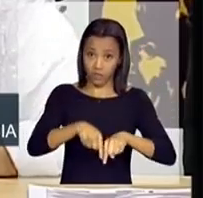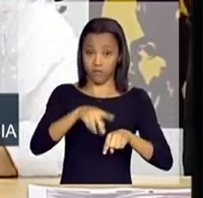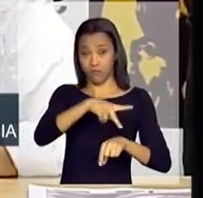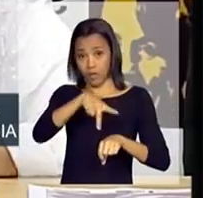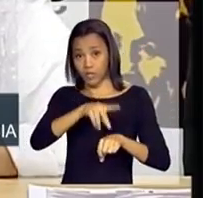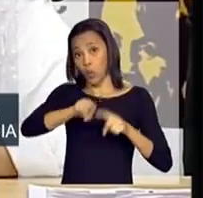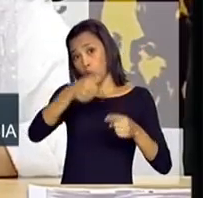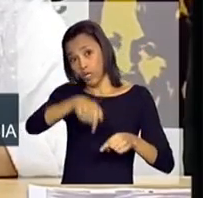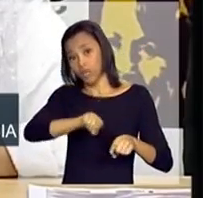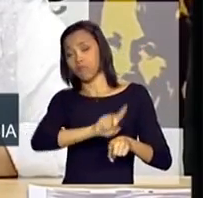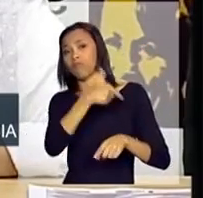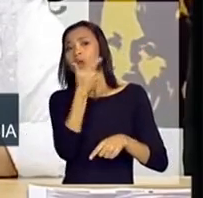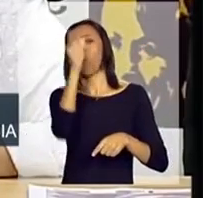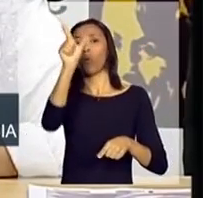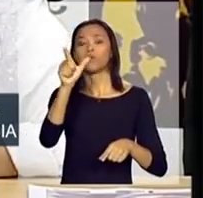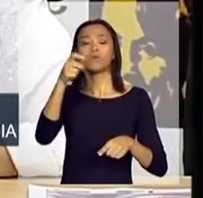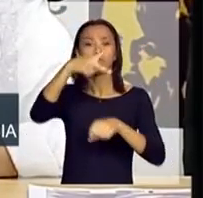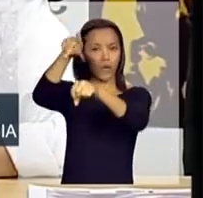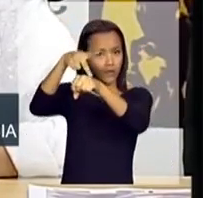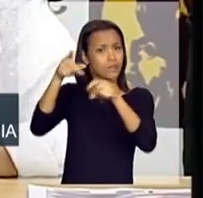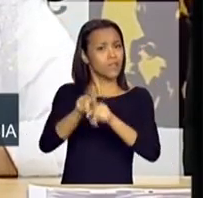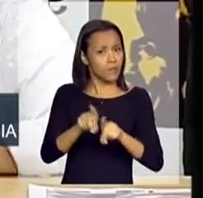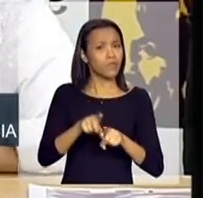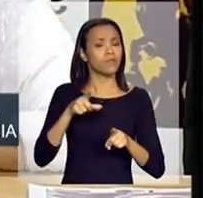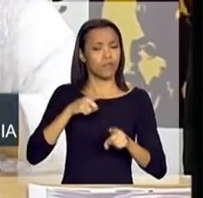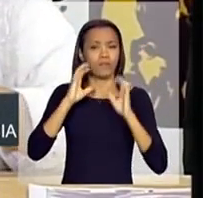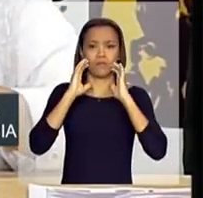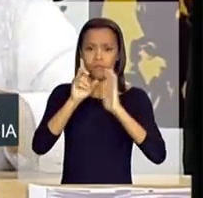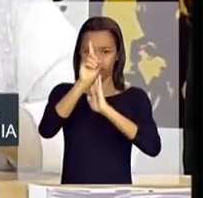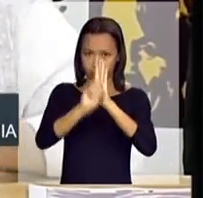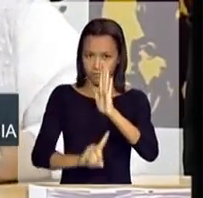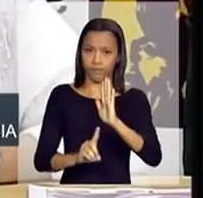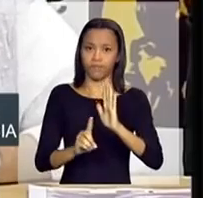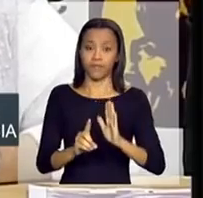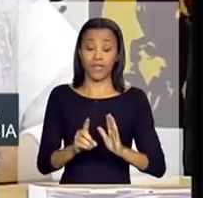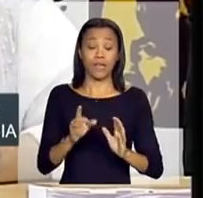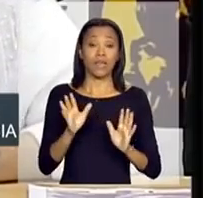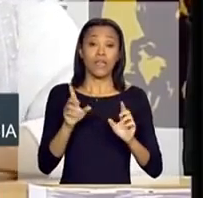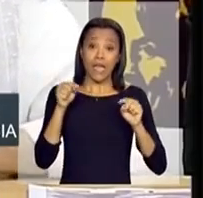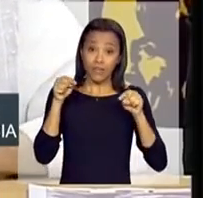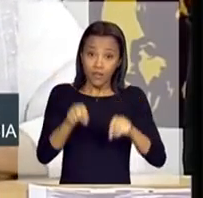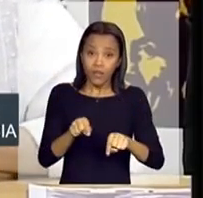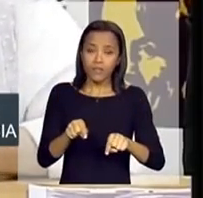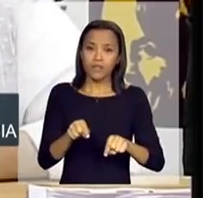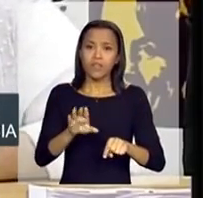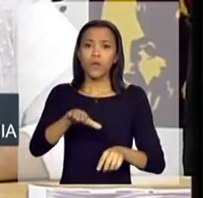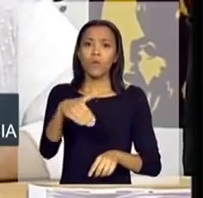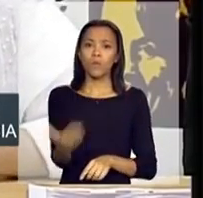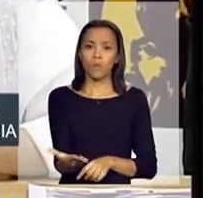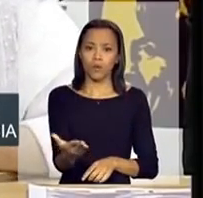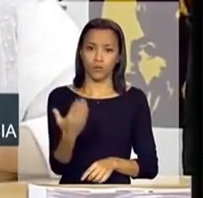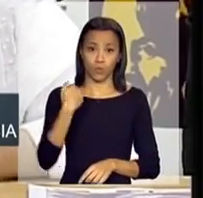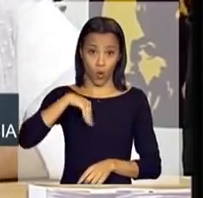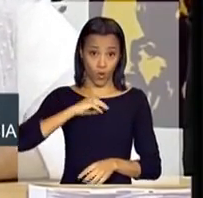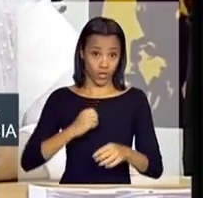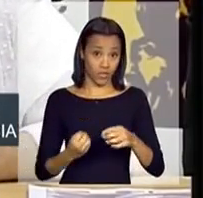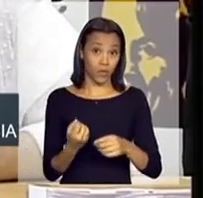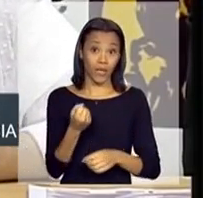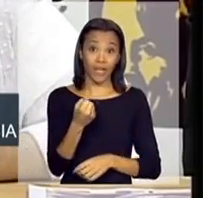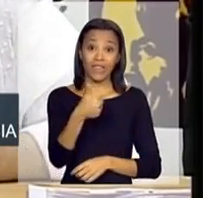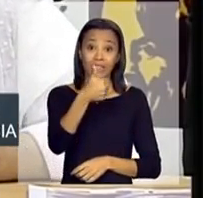internacional, também merecem. E é nesta perspectiva que, ao completarmos 10 anos